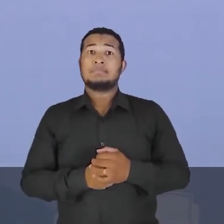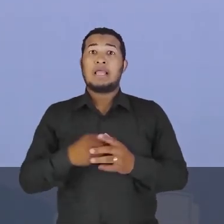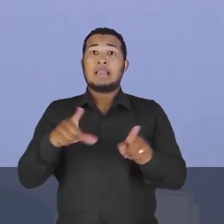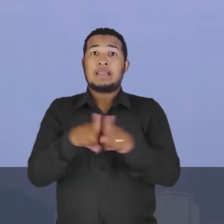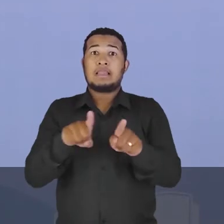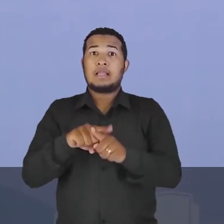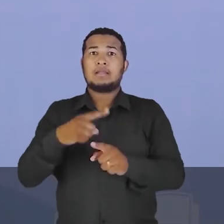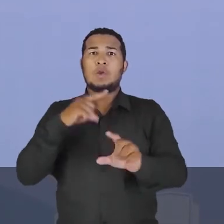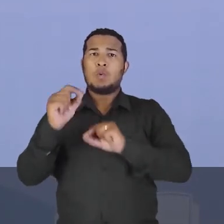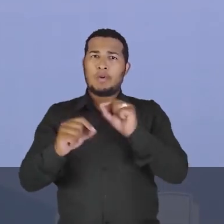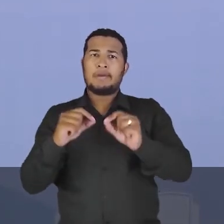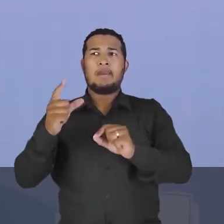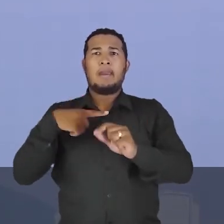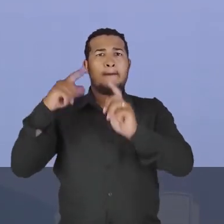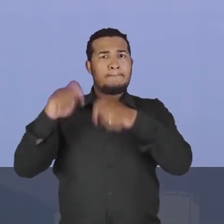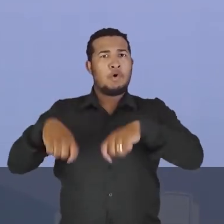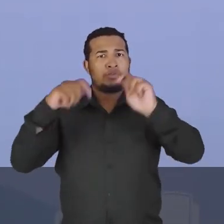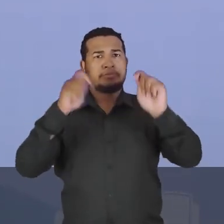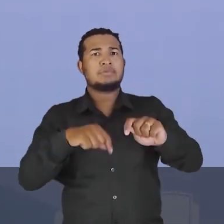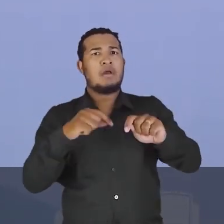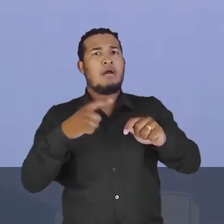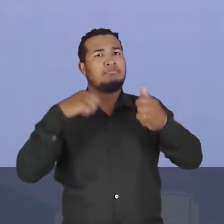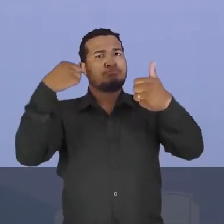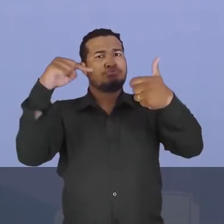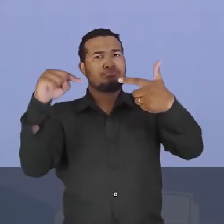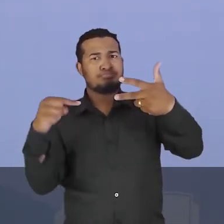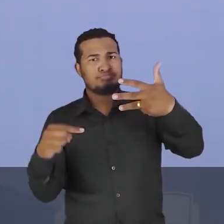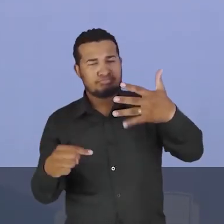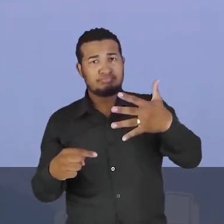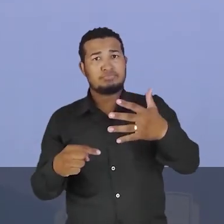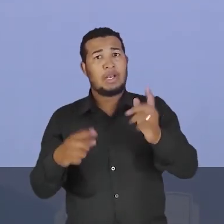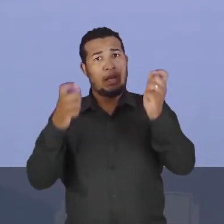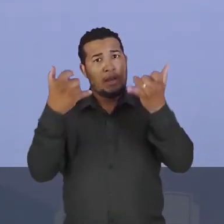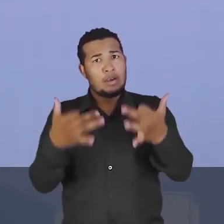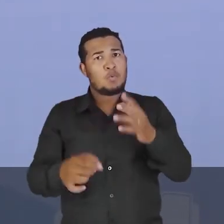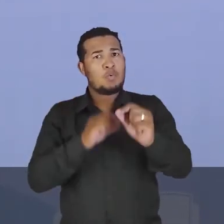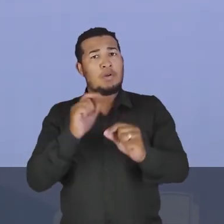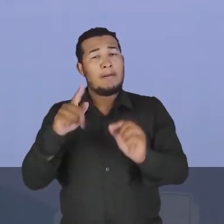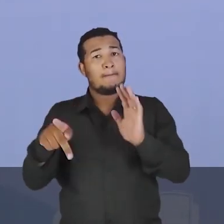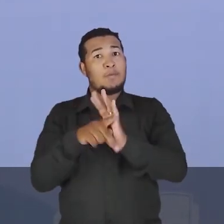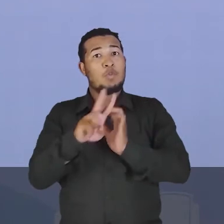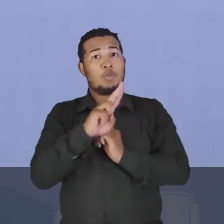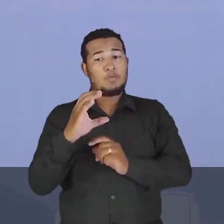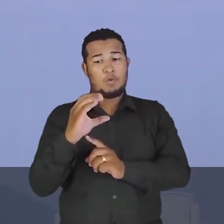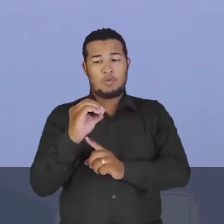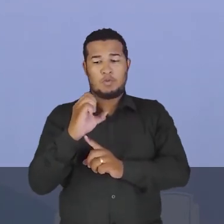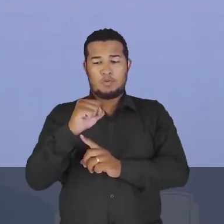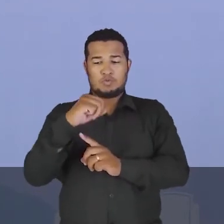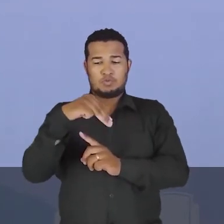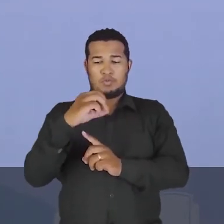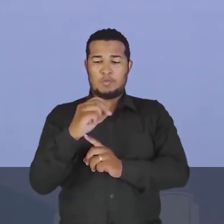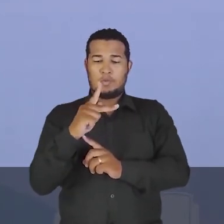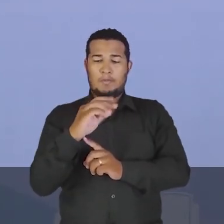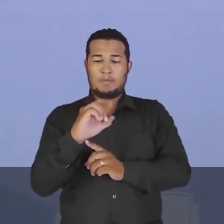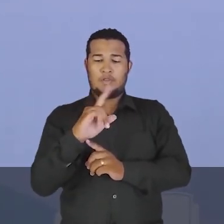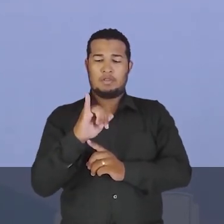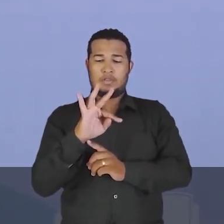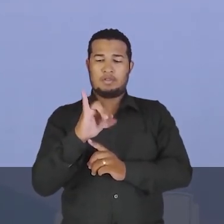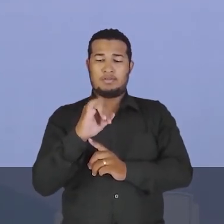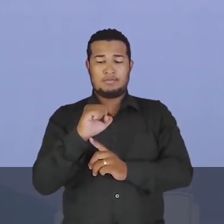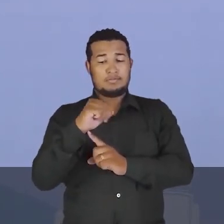ideal, existem possibilidades que são apontadas, caminhos que são apontados, que é o caminho do cosmopolitismo. E aí eu coloquei como exemplo